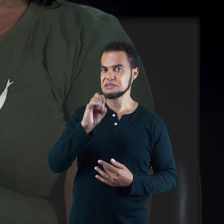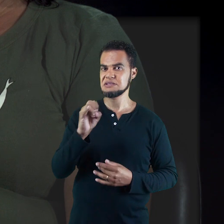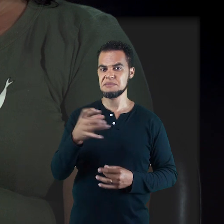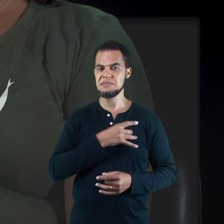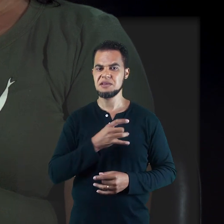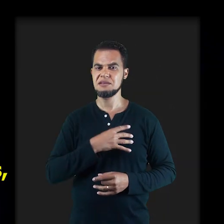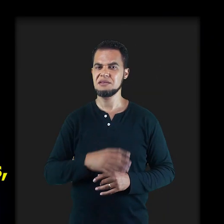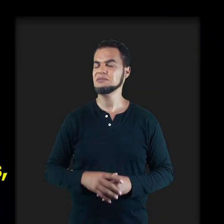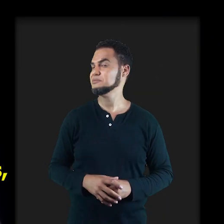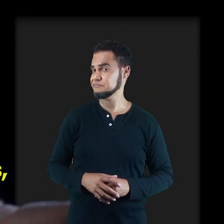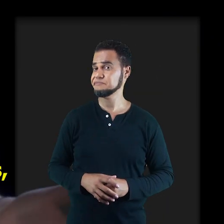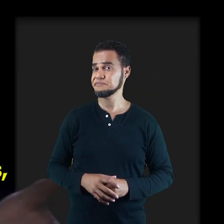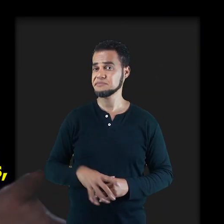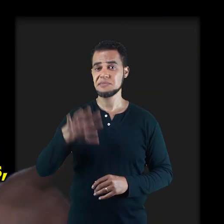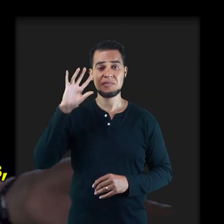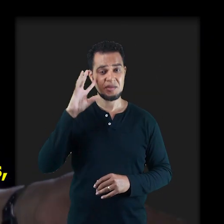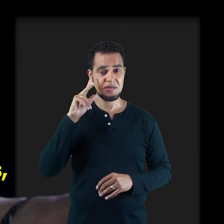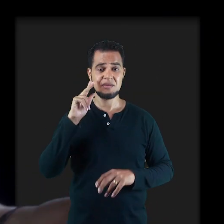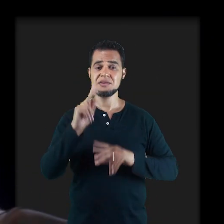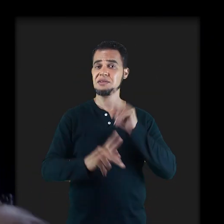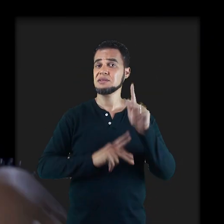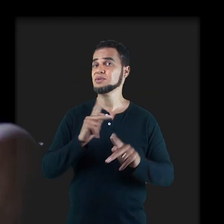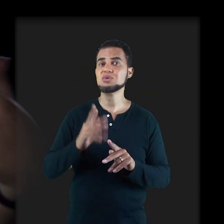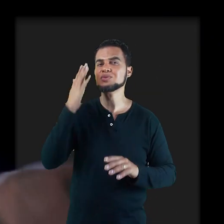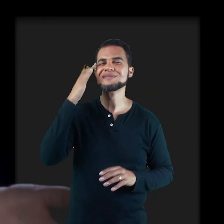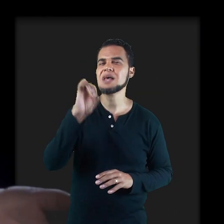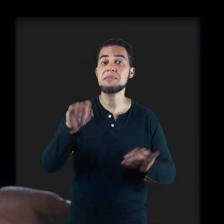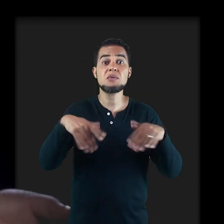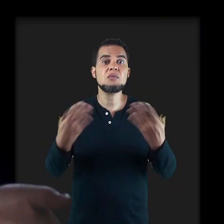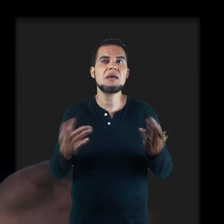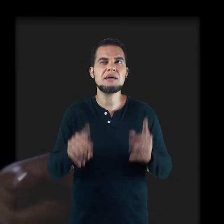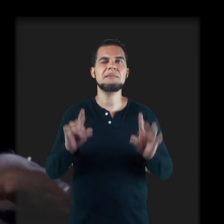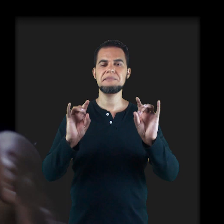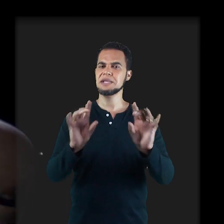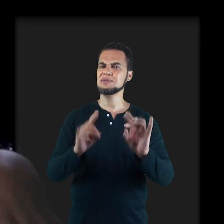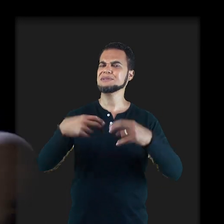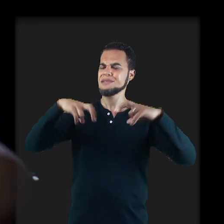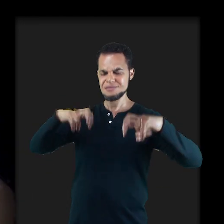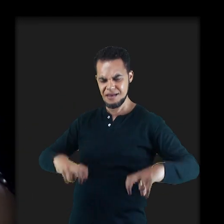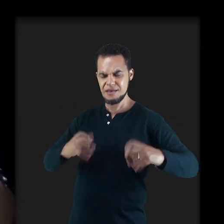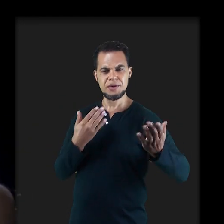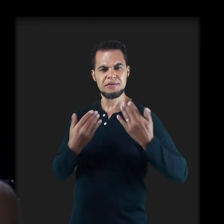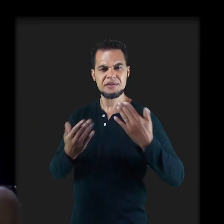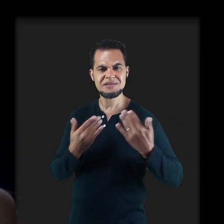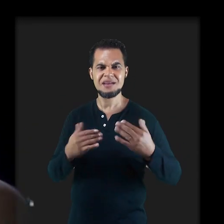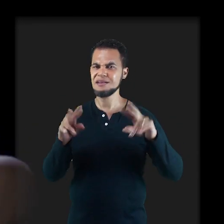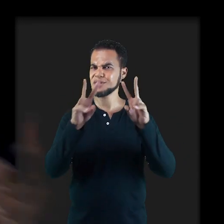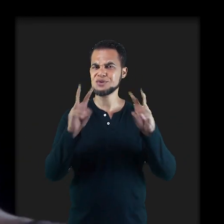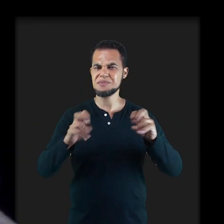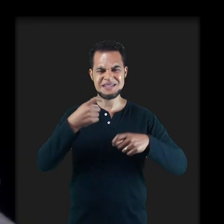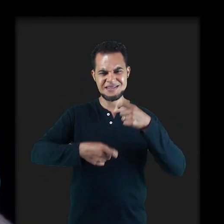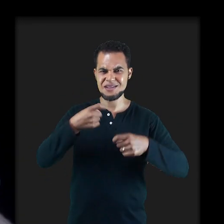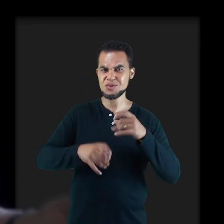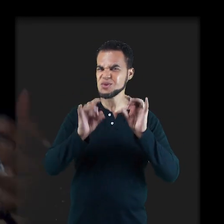por medo. Acho que as pessoas, os pais, né, não sabem quanto que isso é precioso. Tipo, sentar e conversar, ter uma conversa não